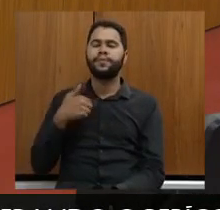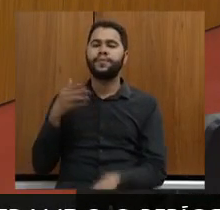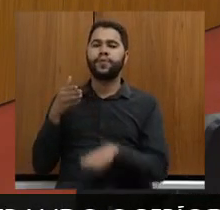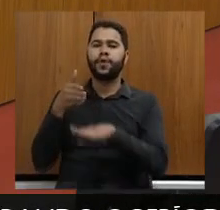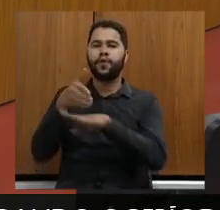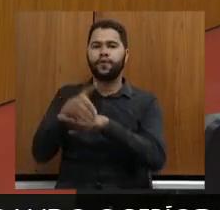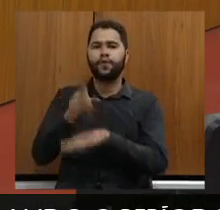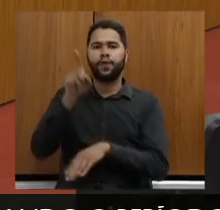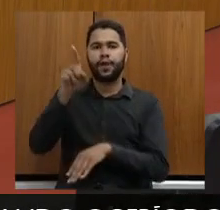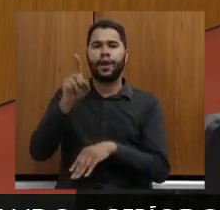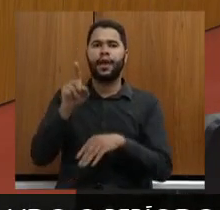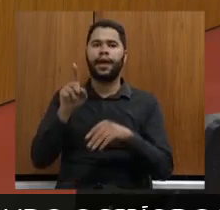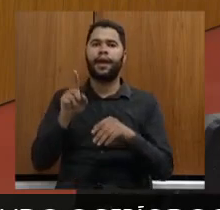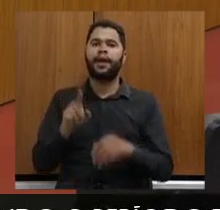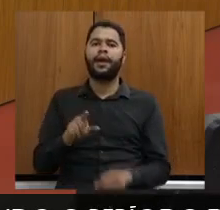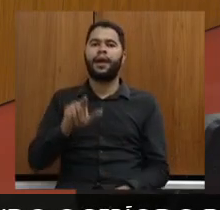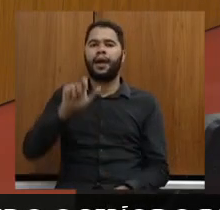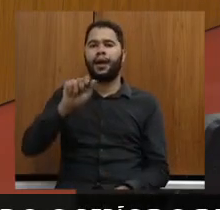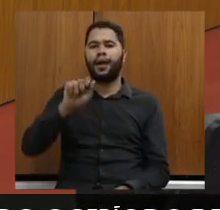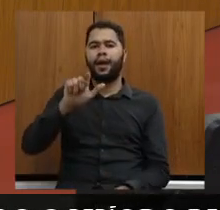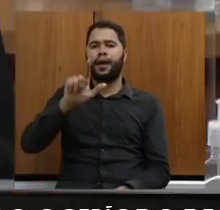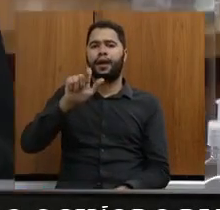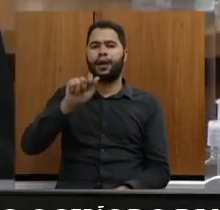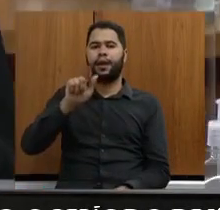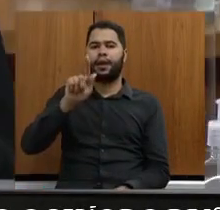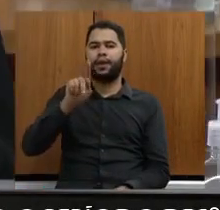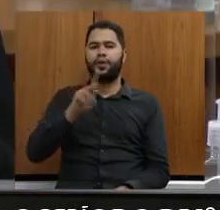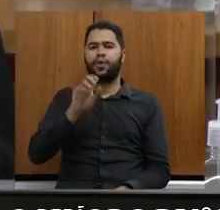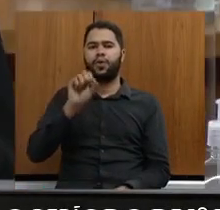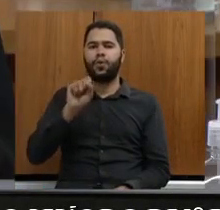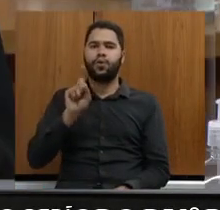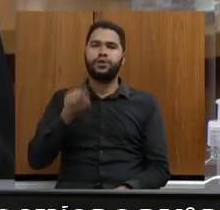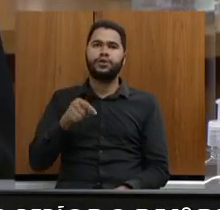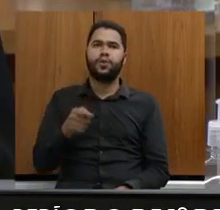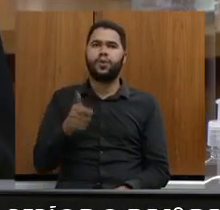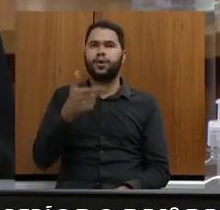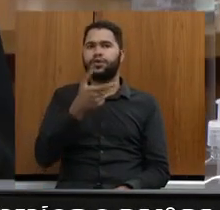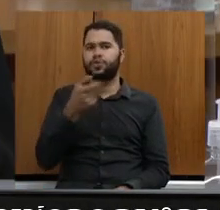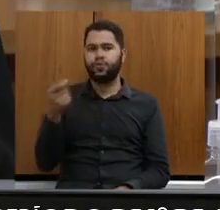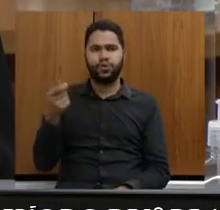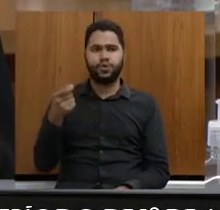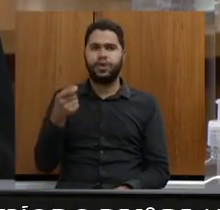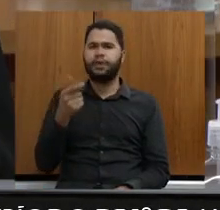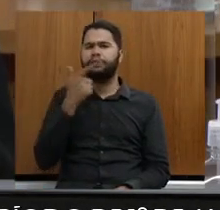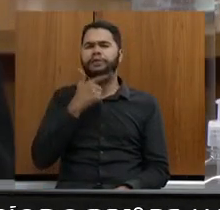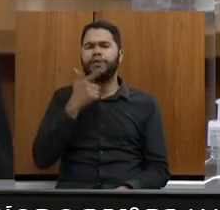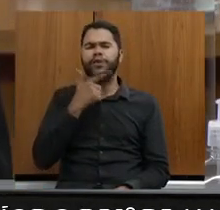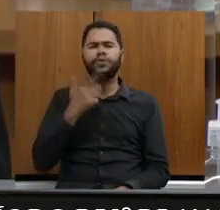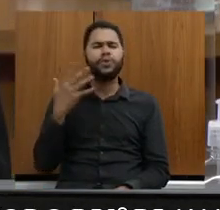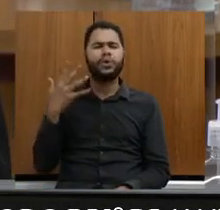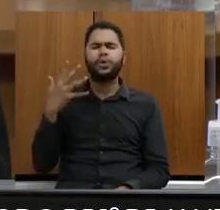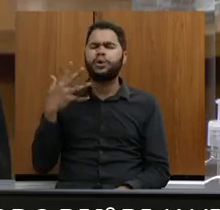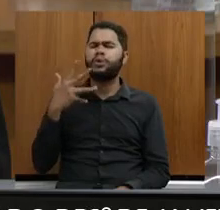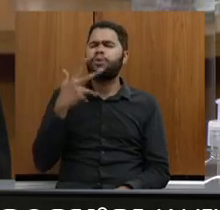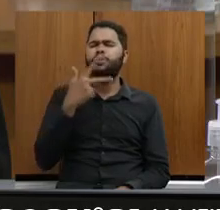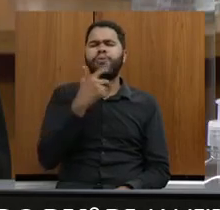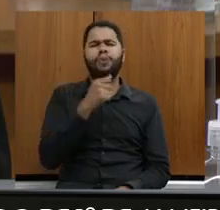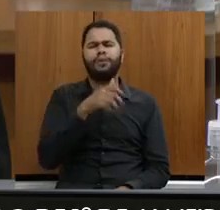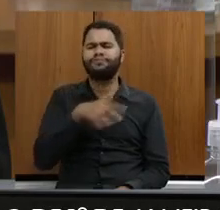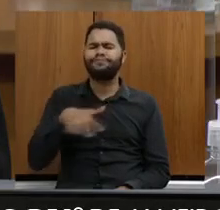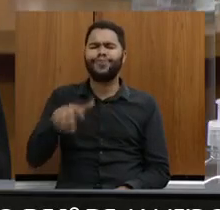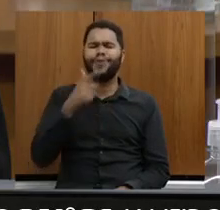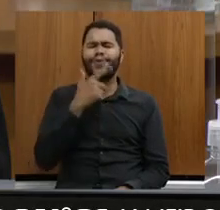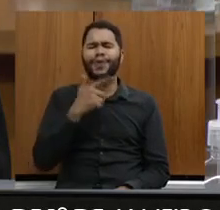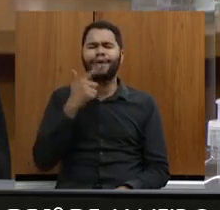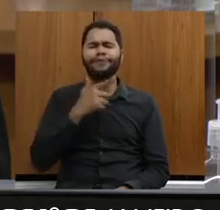fui em Alagoas não sei se você conhece Tudo bem então nós temos bem Lagoa quase 200 queijaria são um lugar lindíssimo potencial